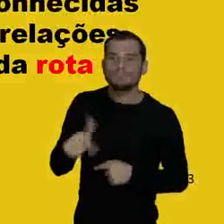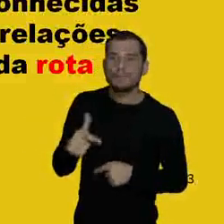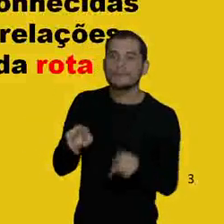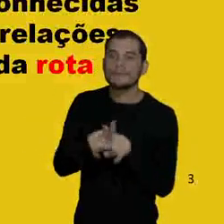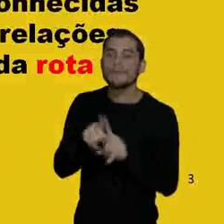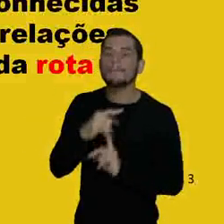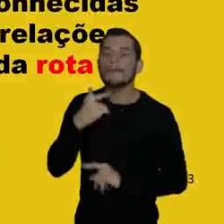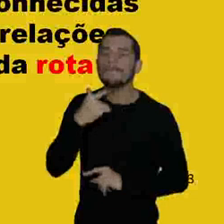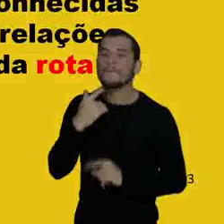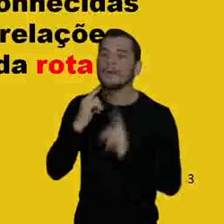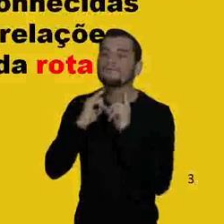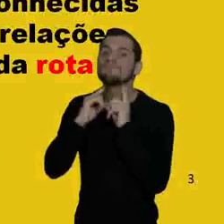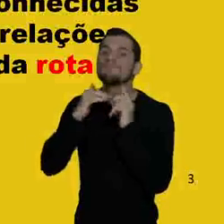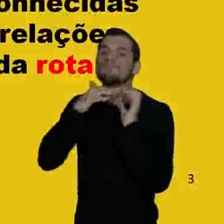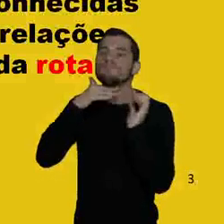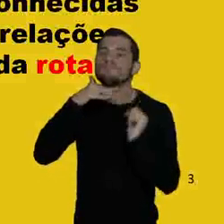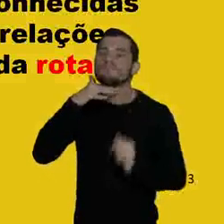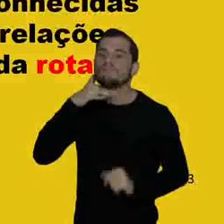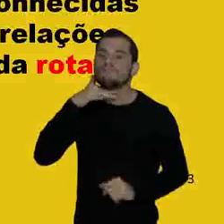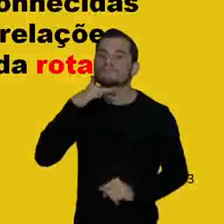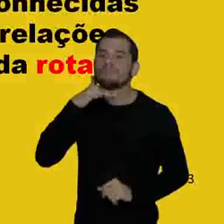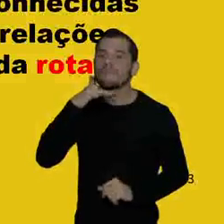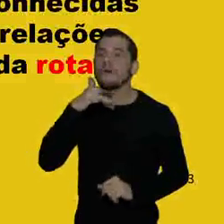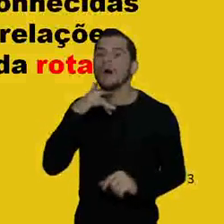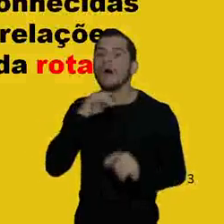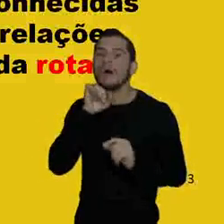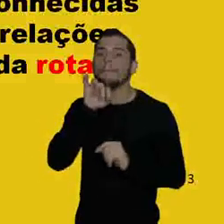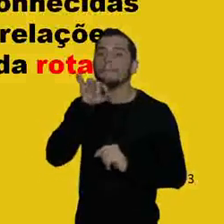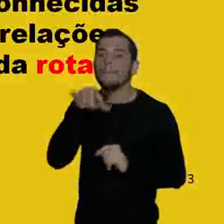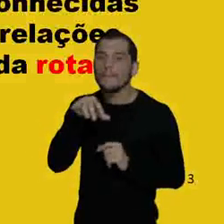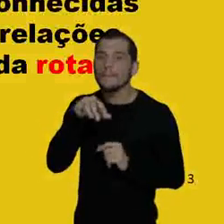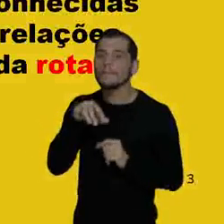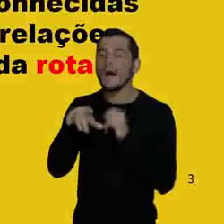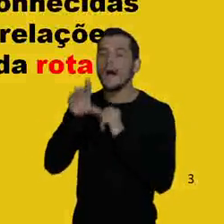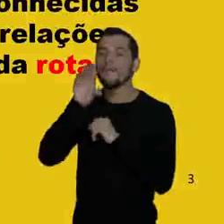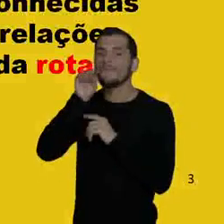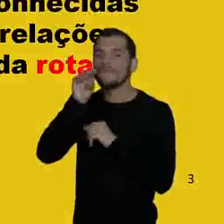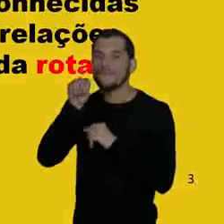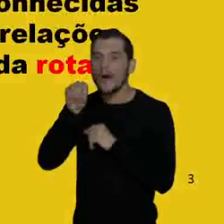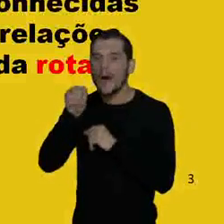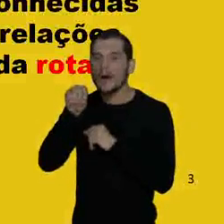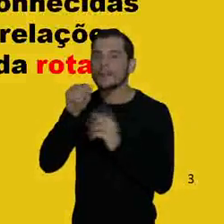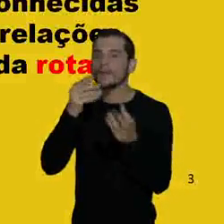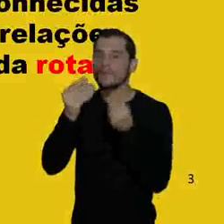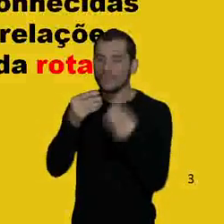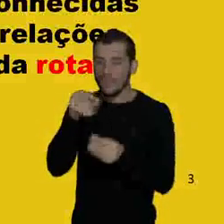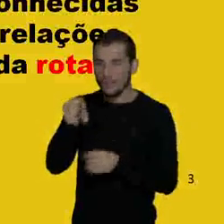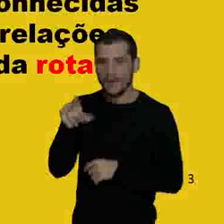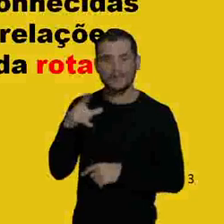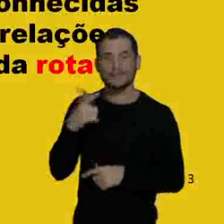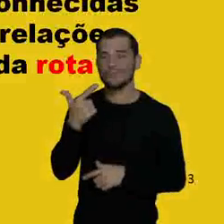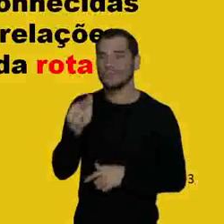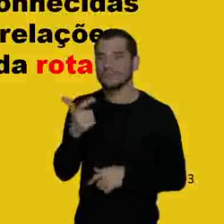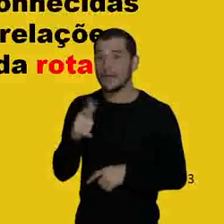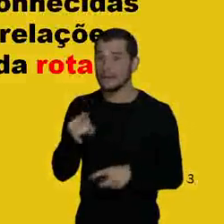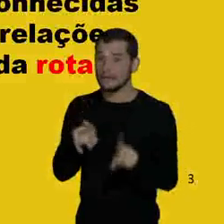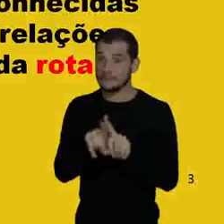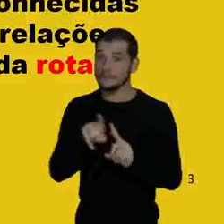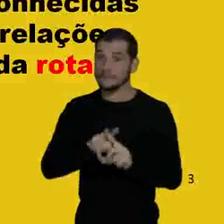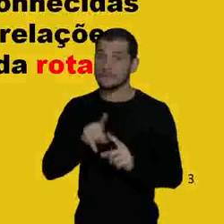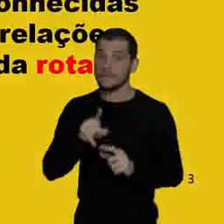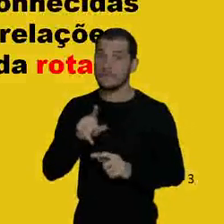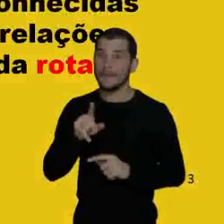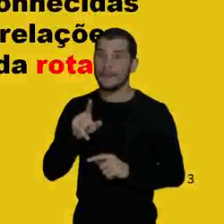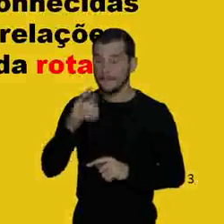vocais você tem que dar todas as pistas né e e o disléxico a maior dificuldade dele é nessa rota